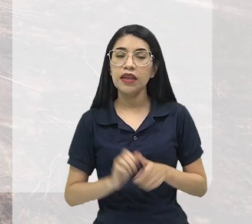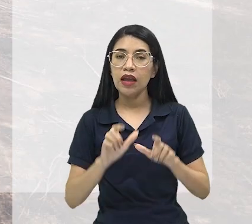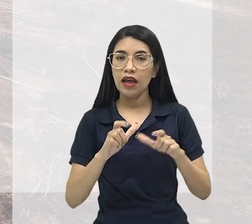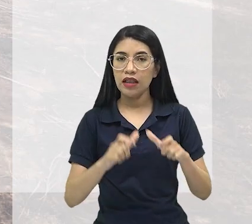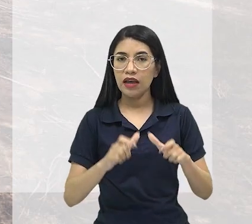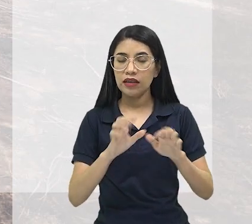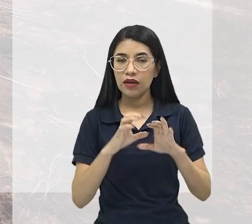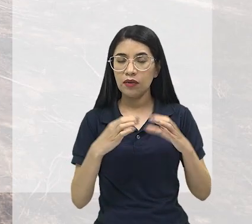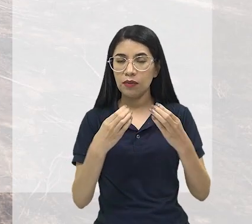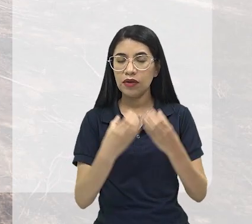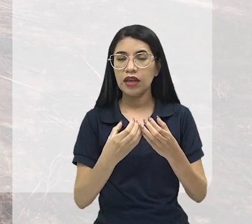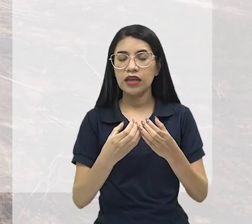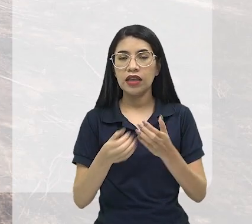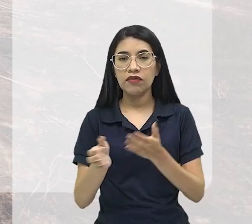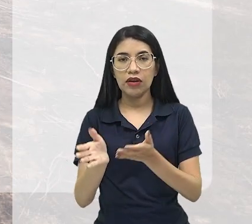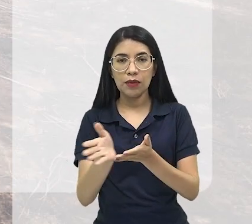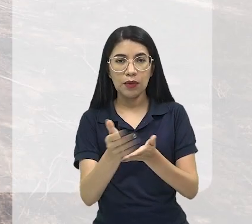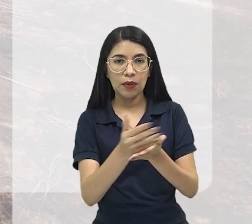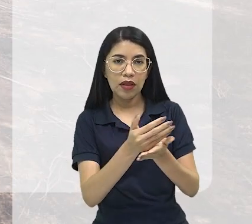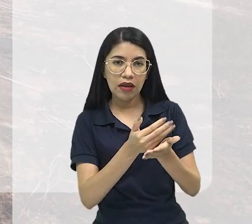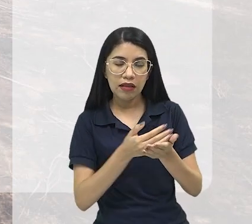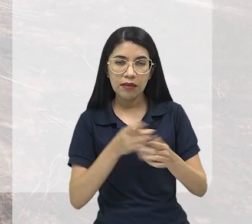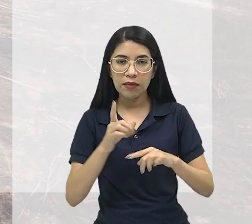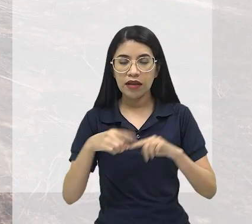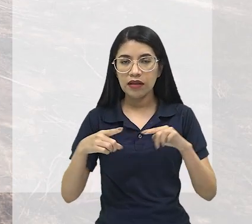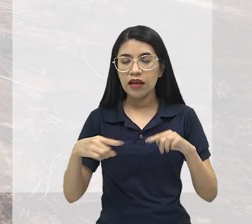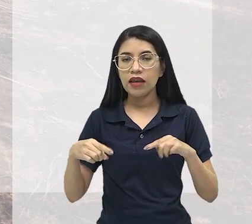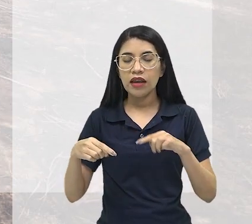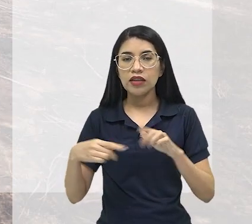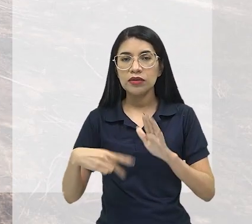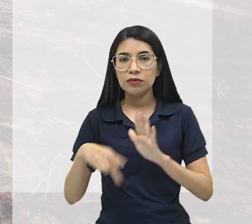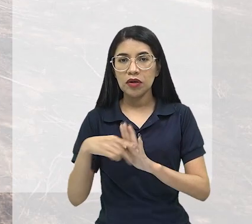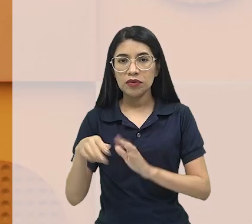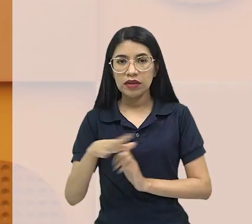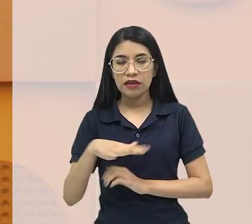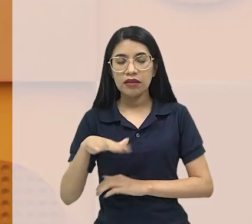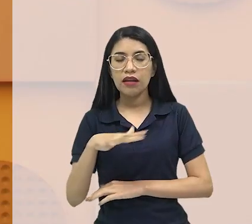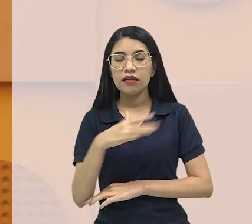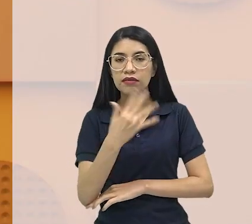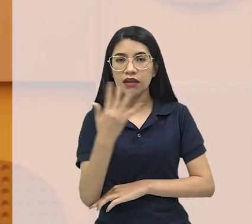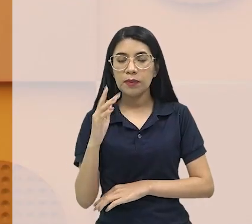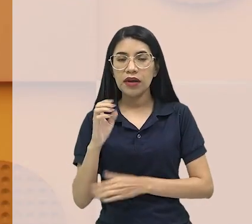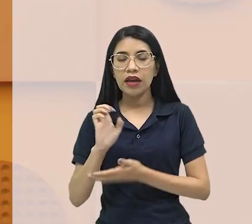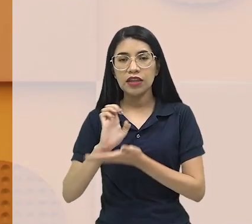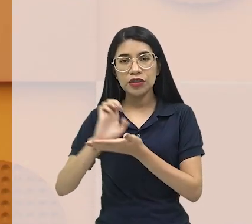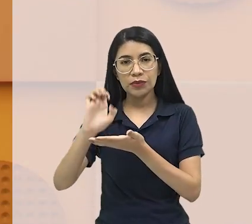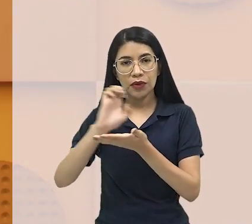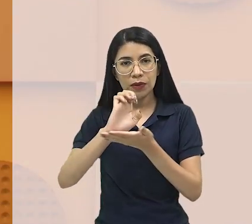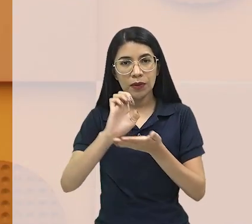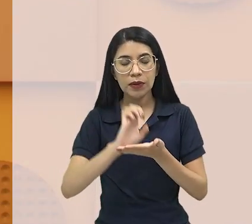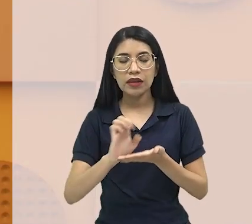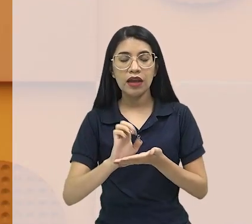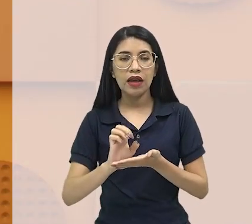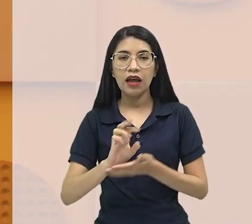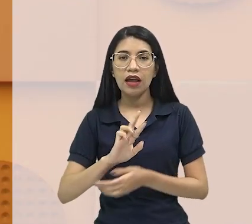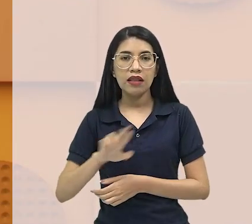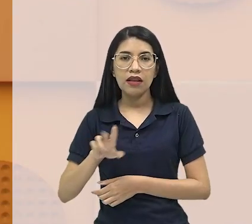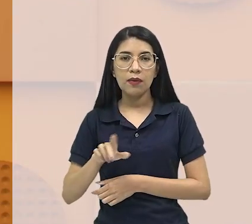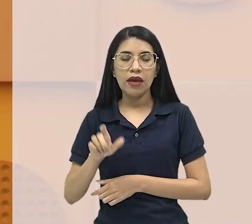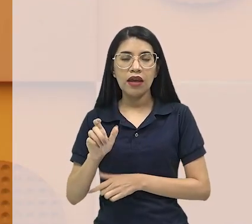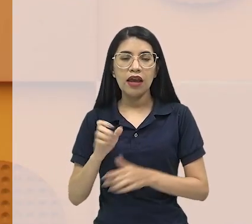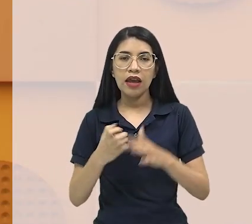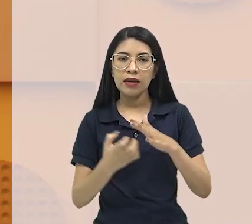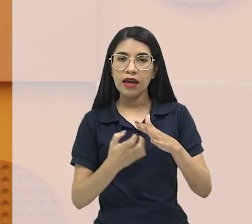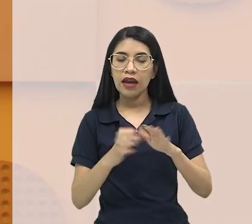que trabalha no processo de coleta e venda de produtos de recursos naturais para fora do país exportando, não é ela mais que